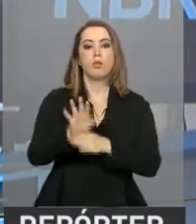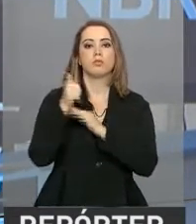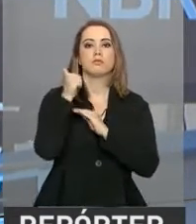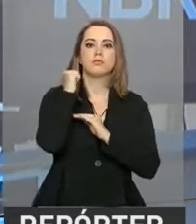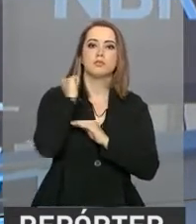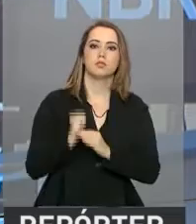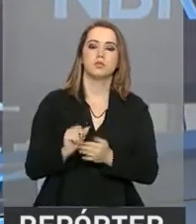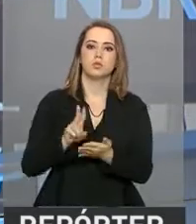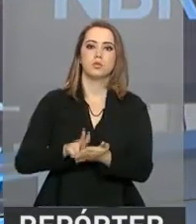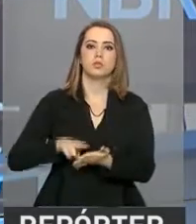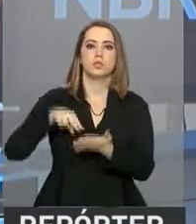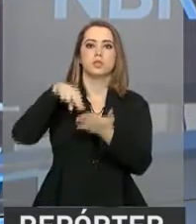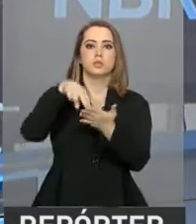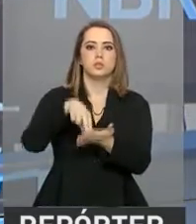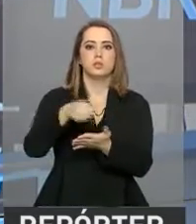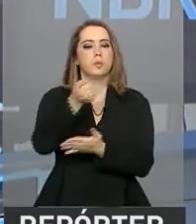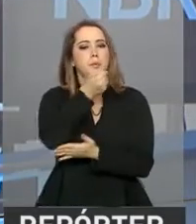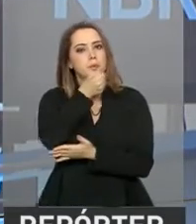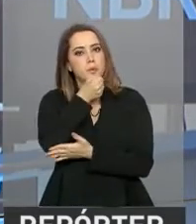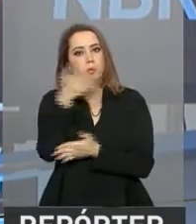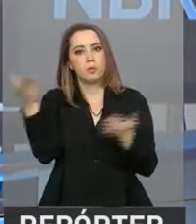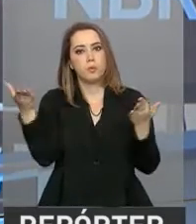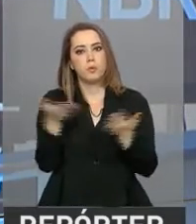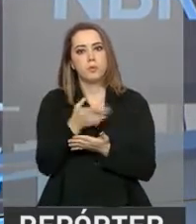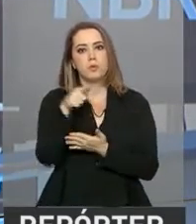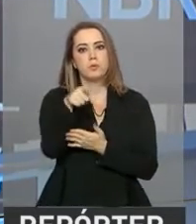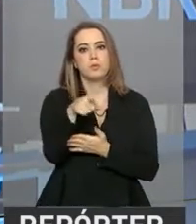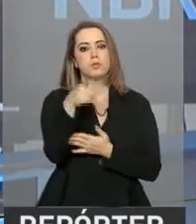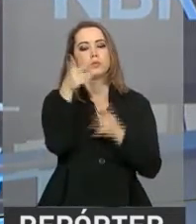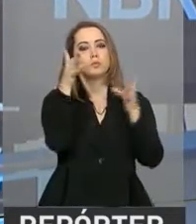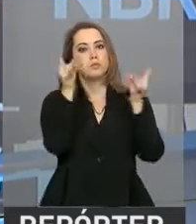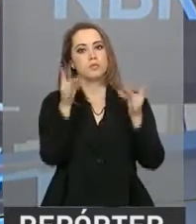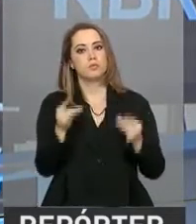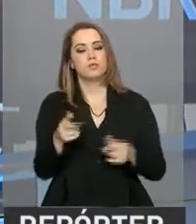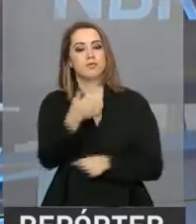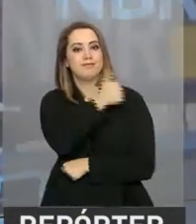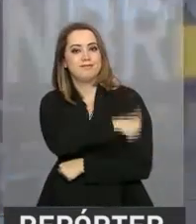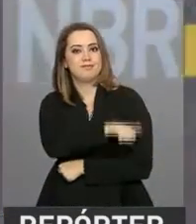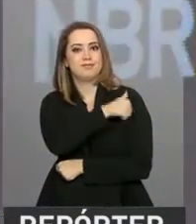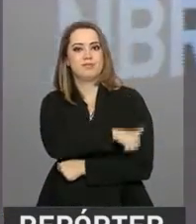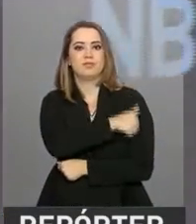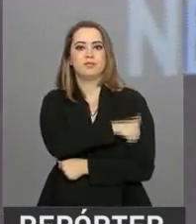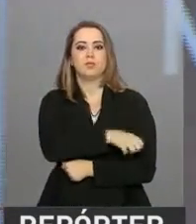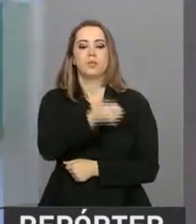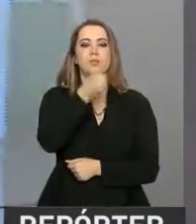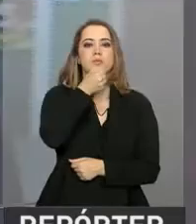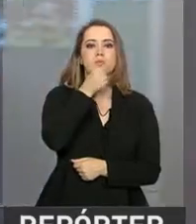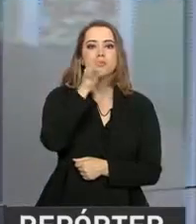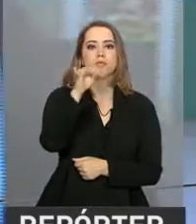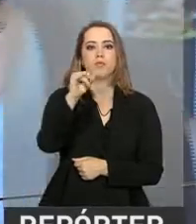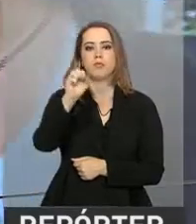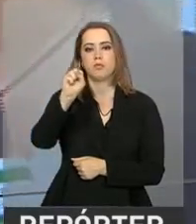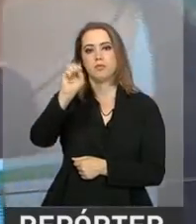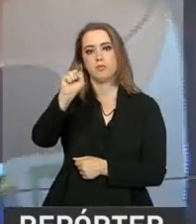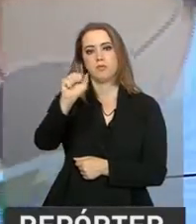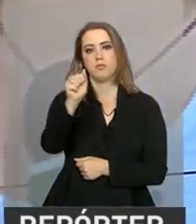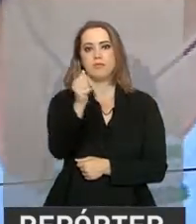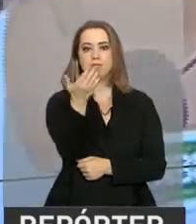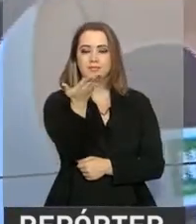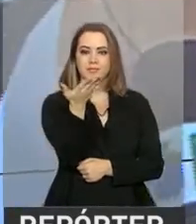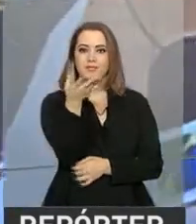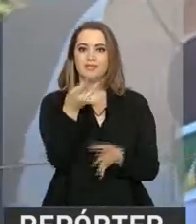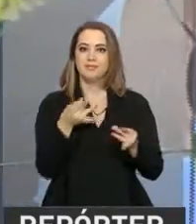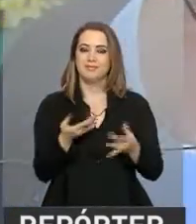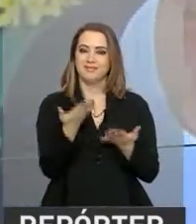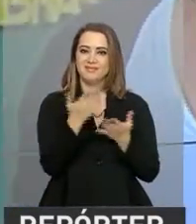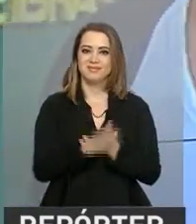nas coletivas dos nossos medalhistas hoje. Quem conta pra gente, direto do Rio de Janeiro, é a repórter Thaíssa Dias. Oi, Thaíssa, boa